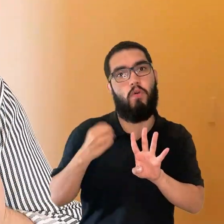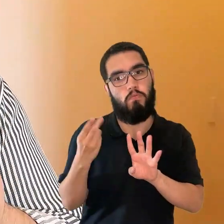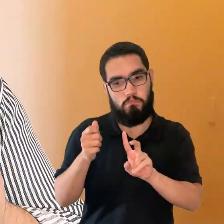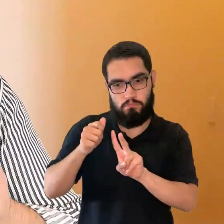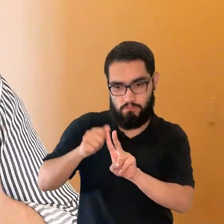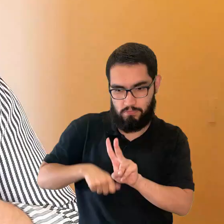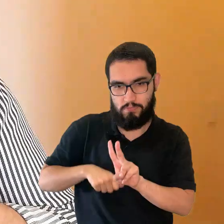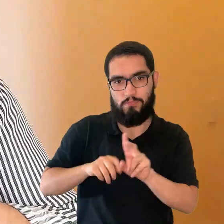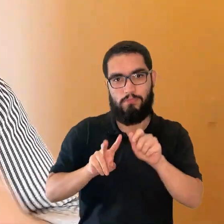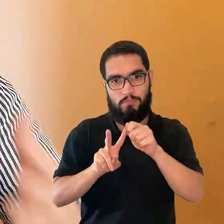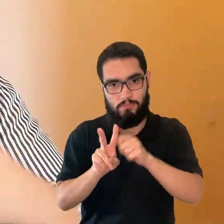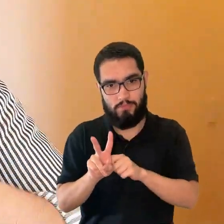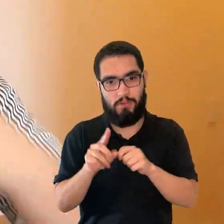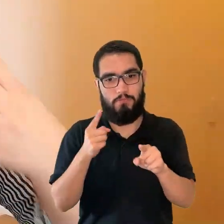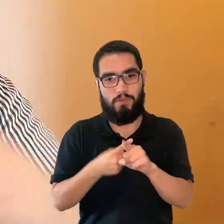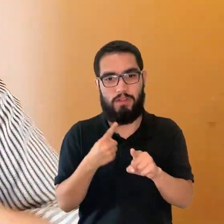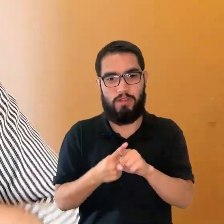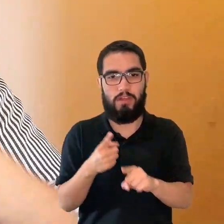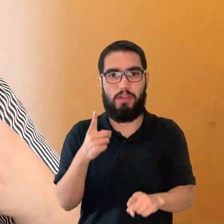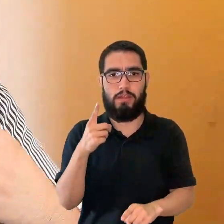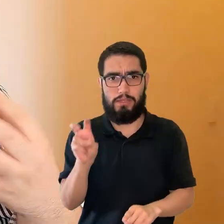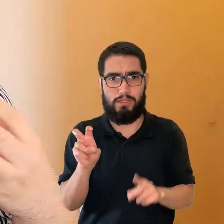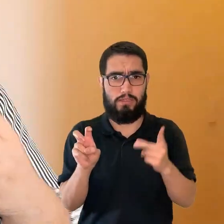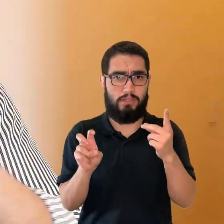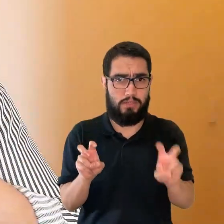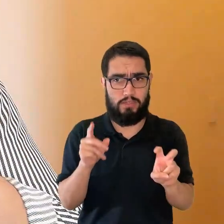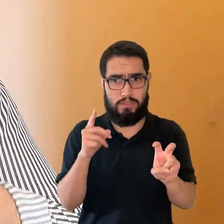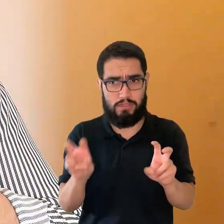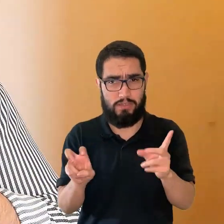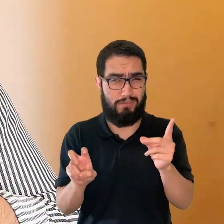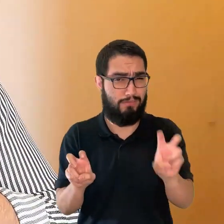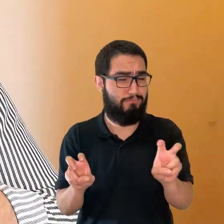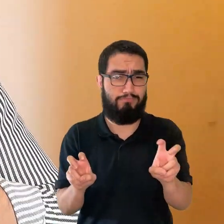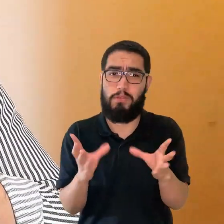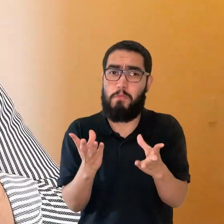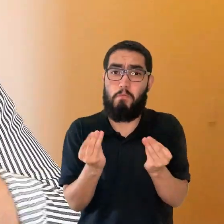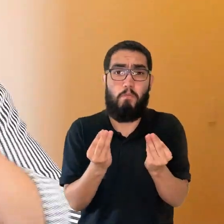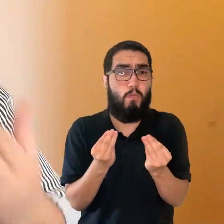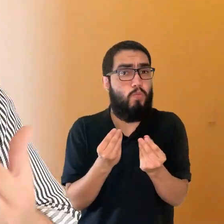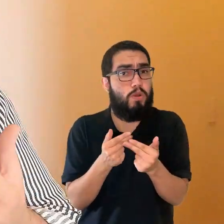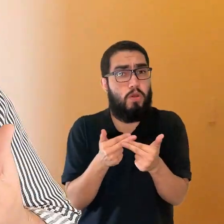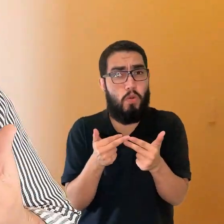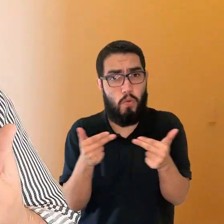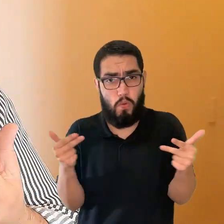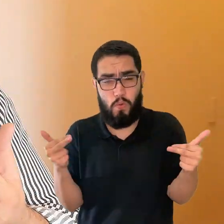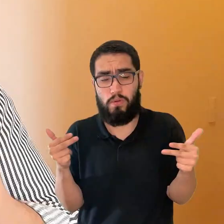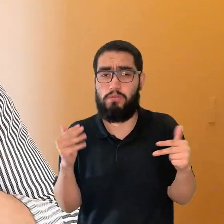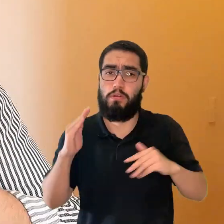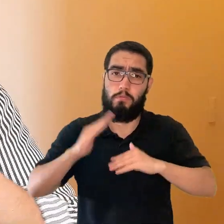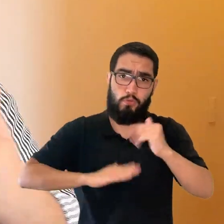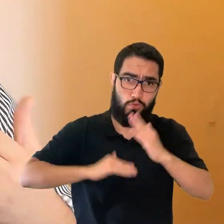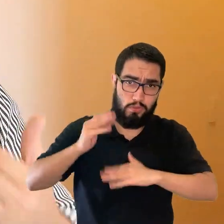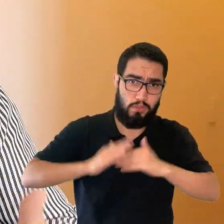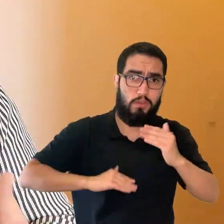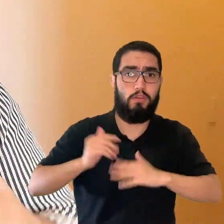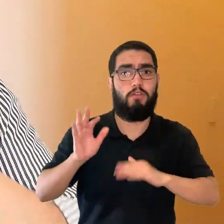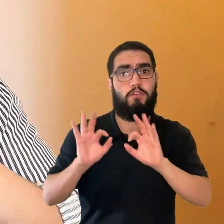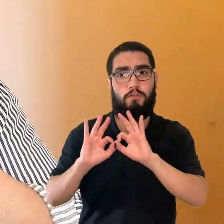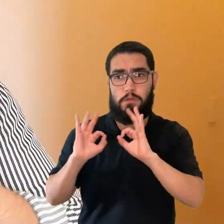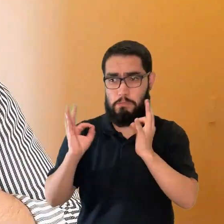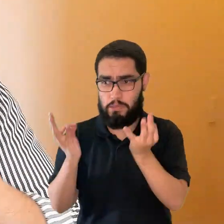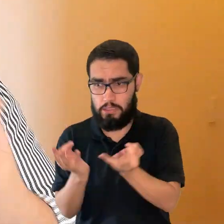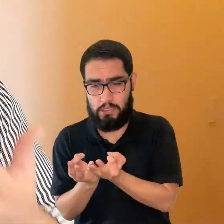2 meses, realmente ali naquele a cada 15 dias. Uma live envolve muita coisa, pessoal, envolve muita